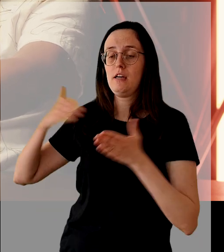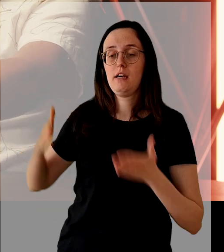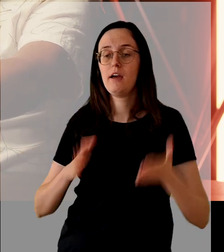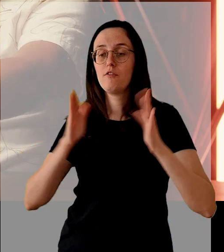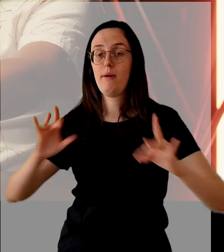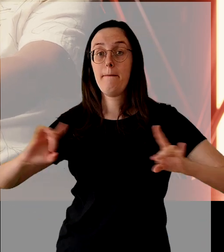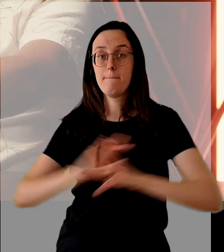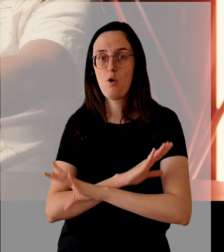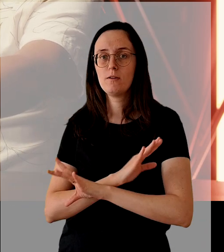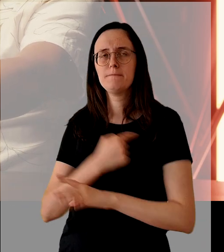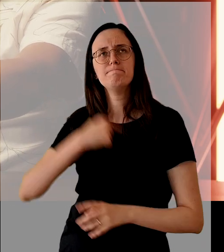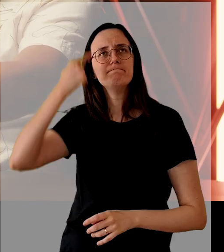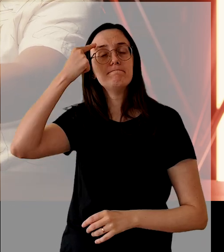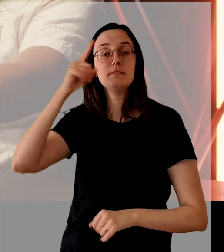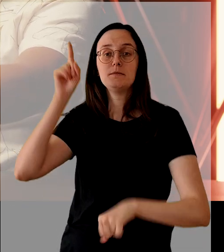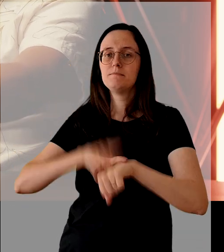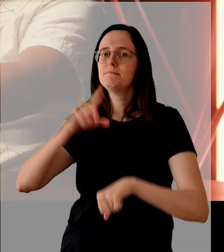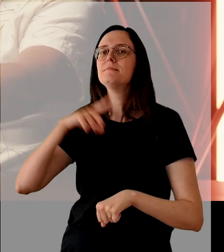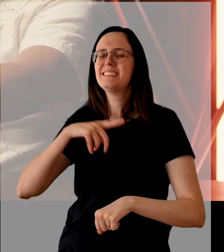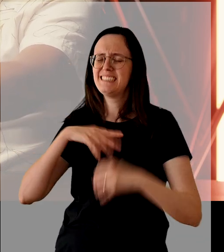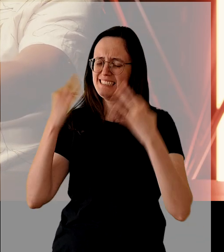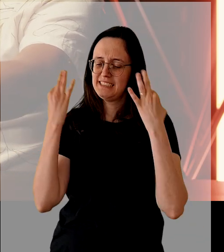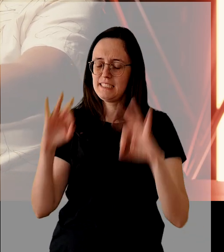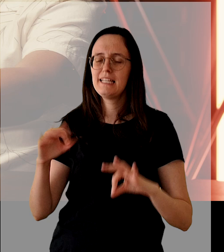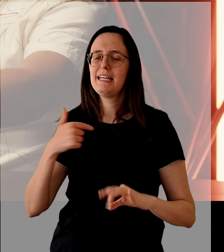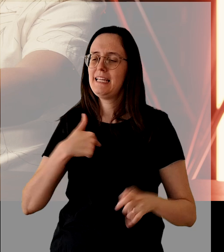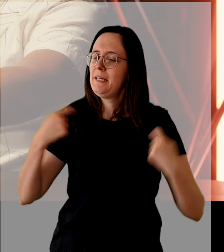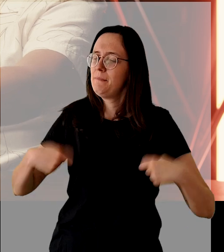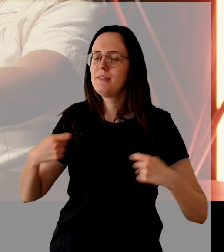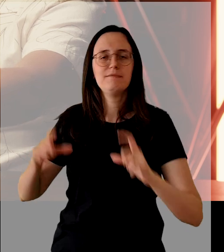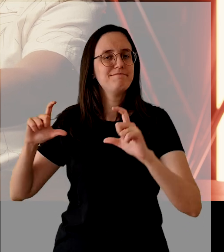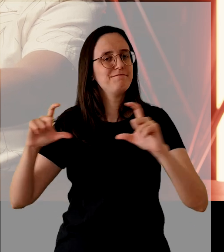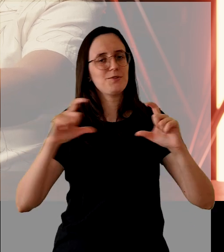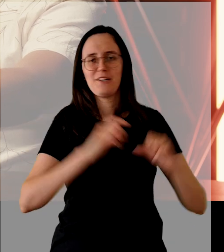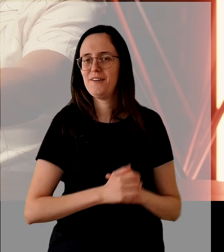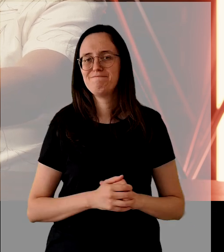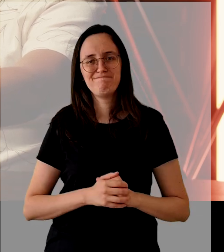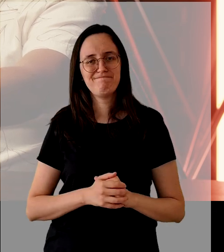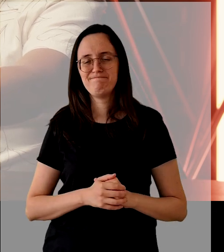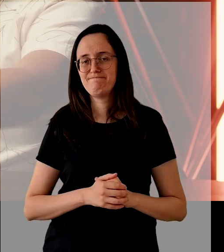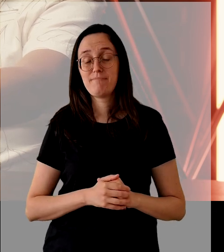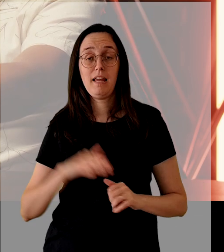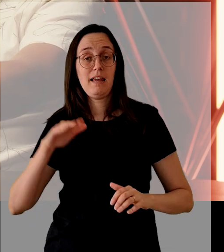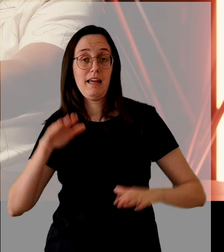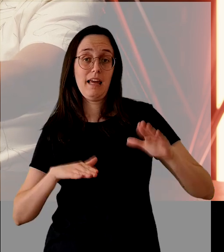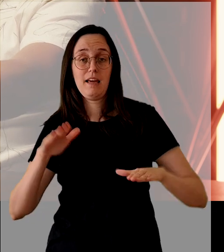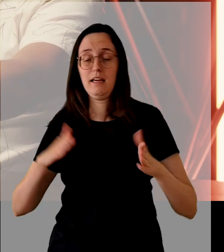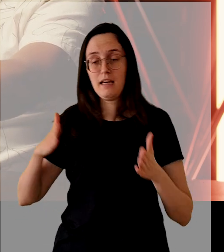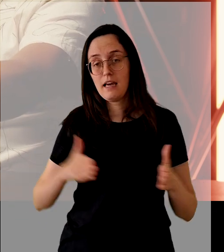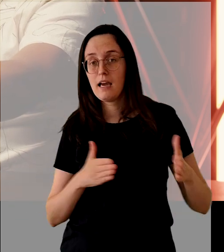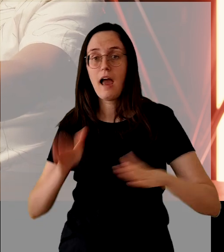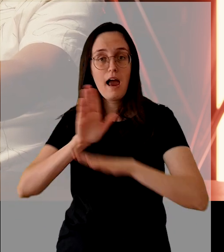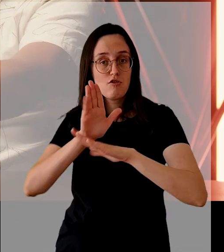de assistência de câmera, em algum momento dessa carreira, você vai ter que começar a fotografar. E, às vezes, a carreira